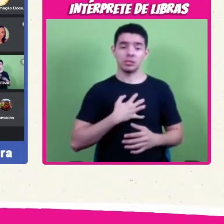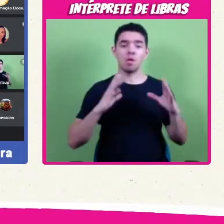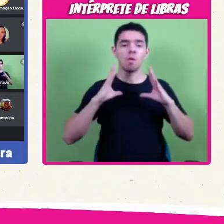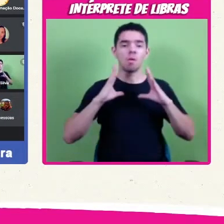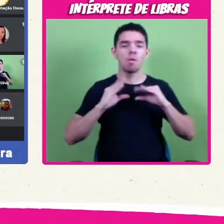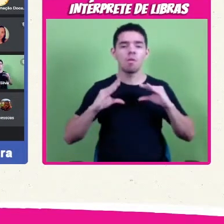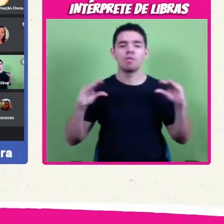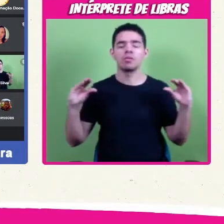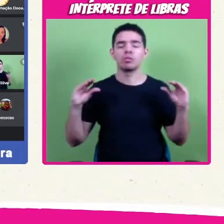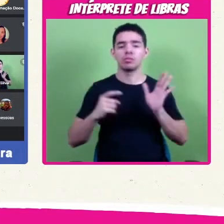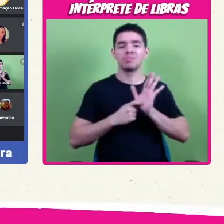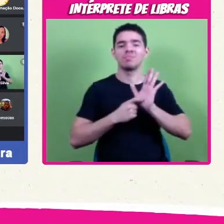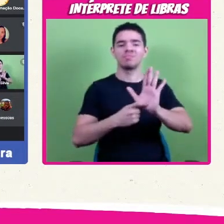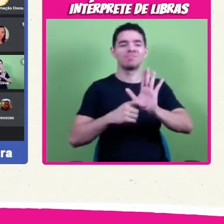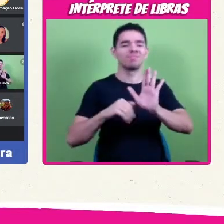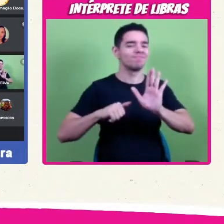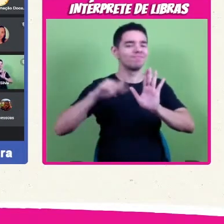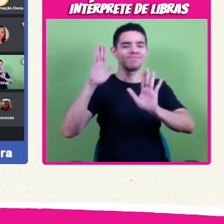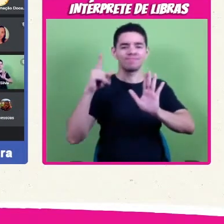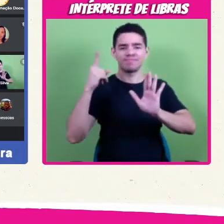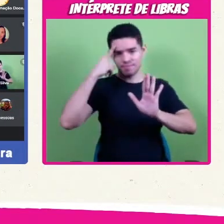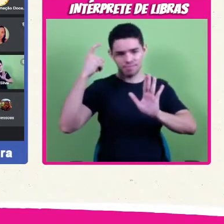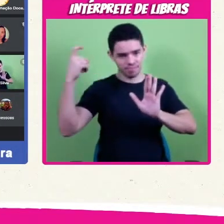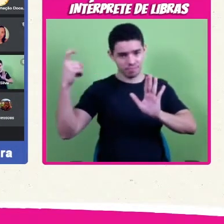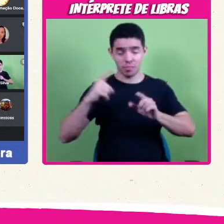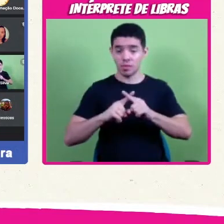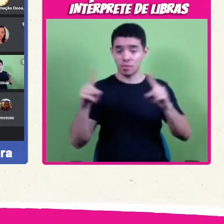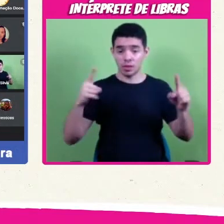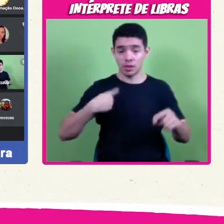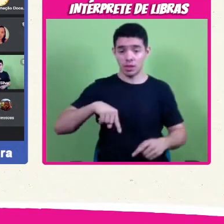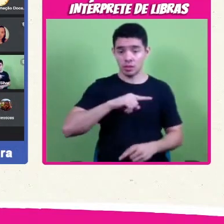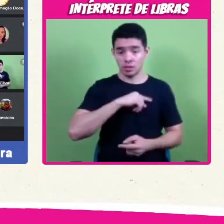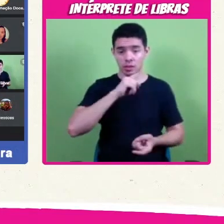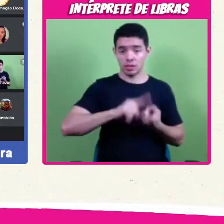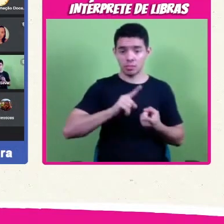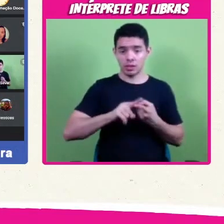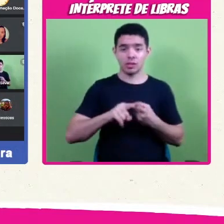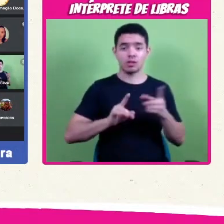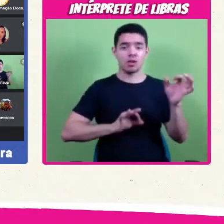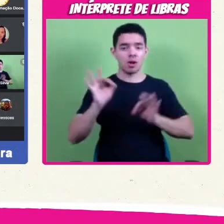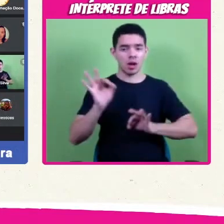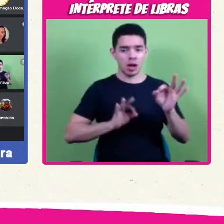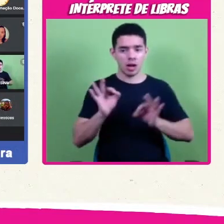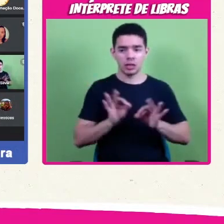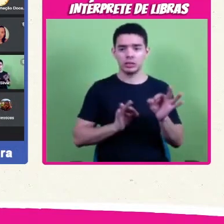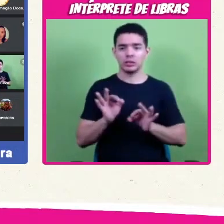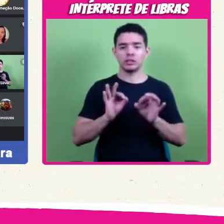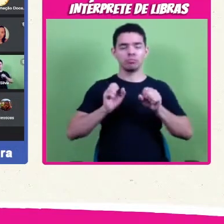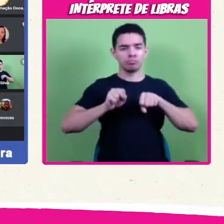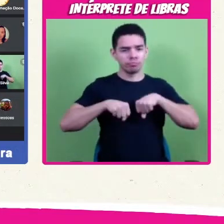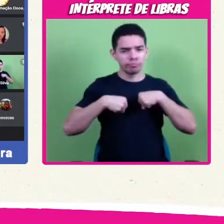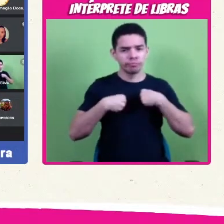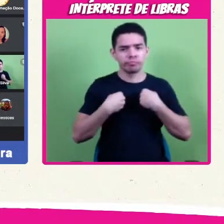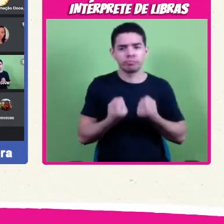essa violência cada vez mais. Mas nós estamos também nos organizando cada vez mais, nos empoderando,